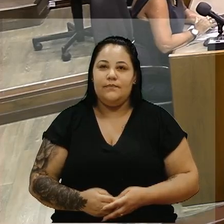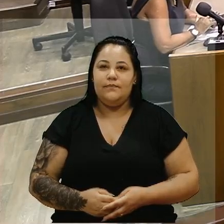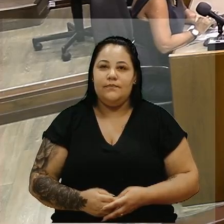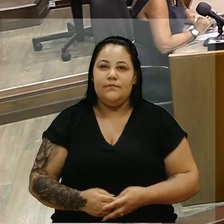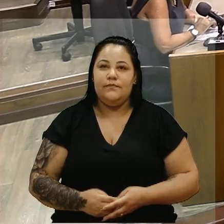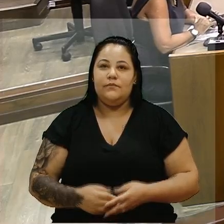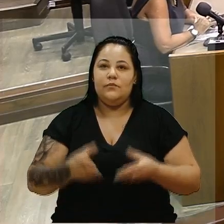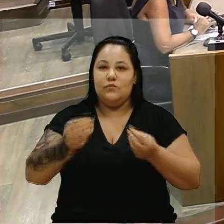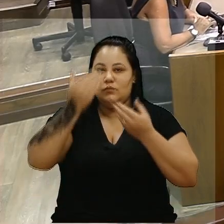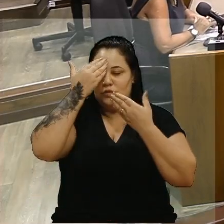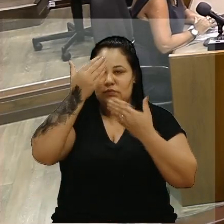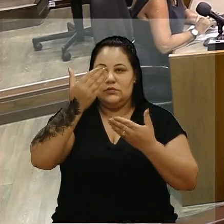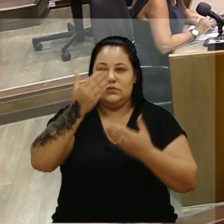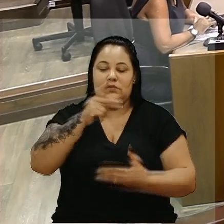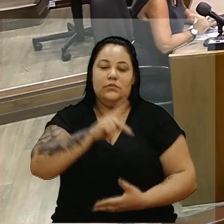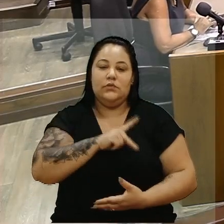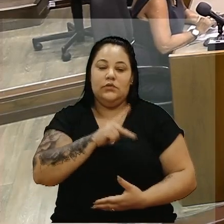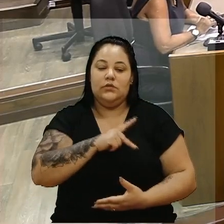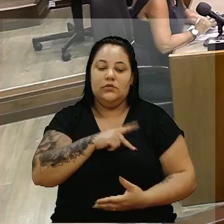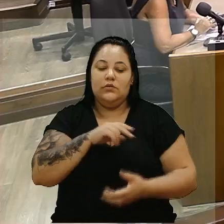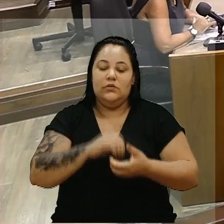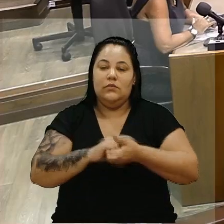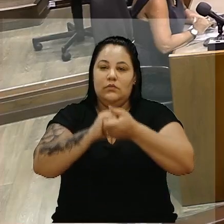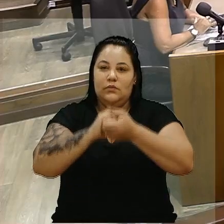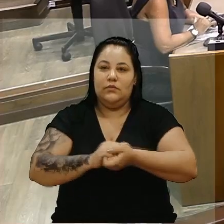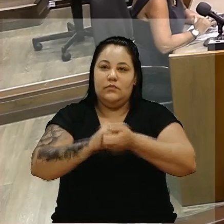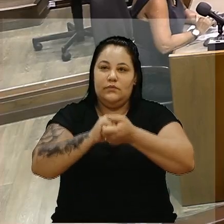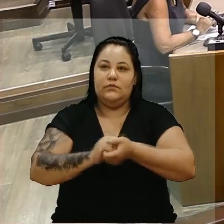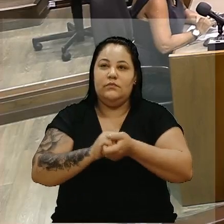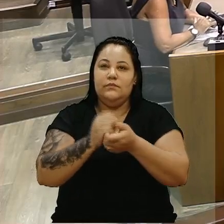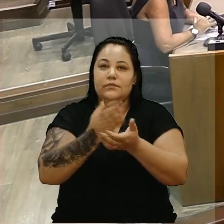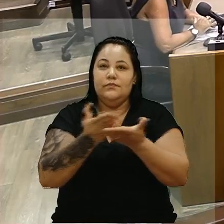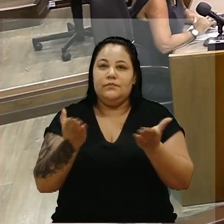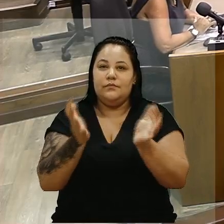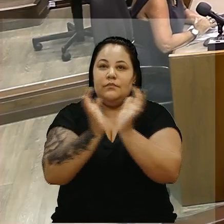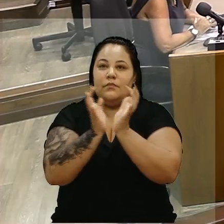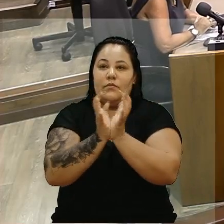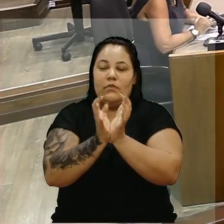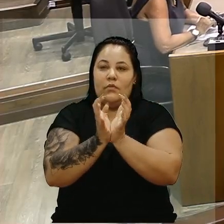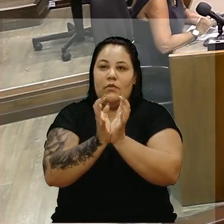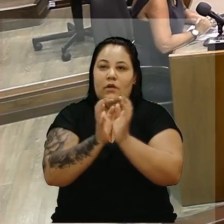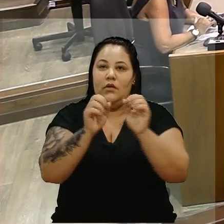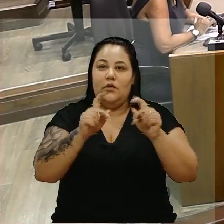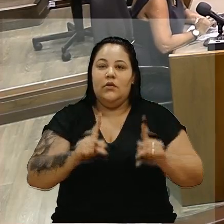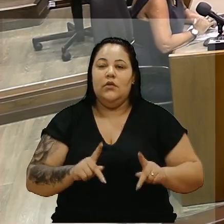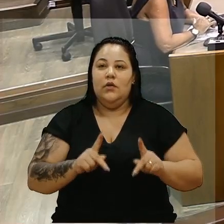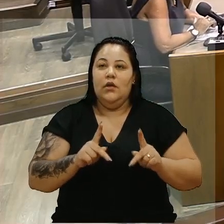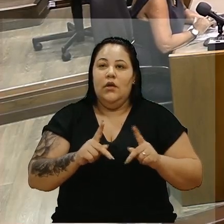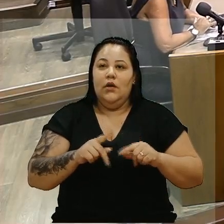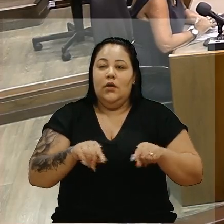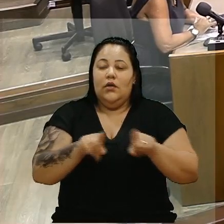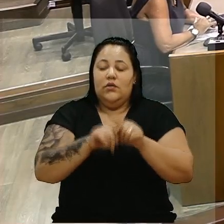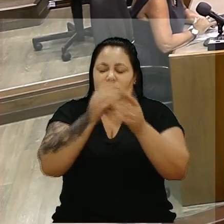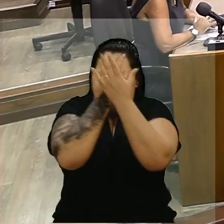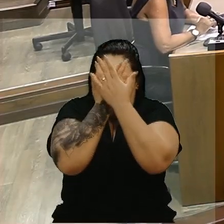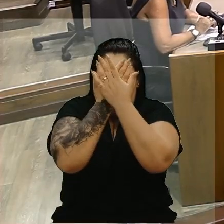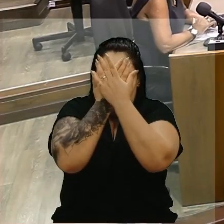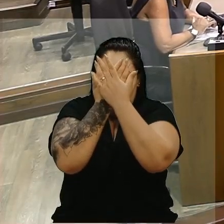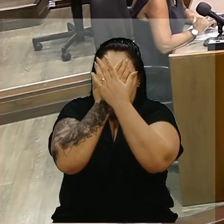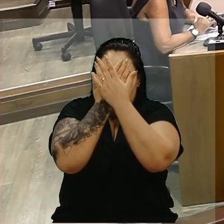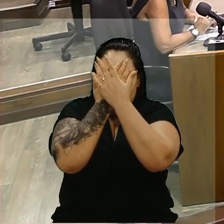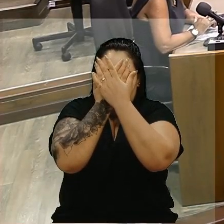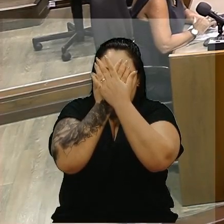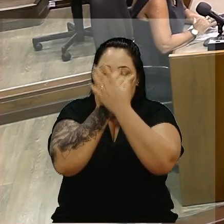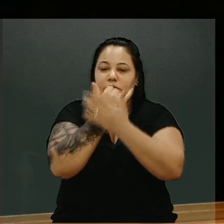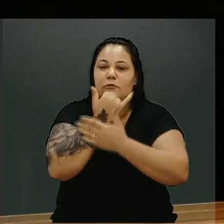Muito obrigado, presidente. Meus cumprimentos ao senhor, meus cumprimentos aos nossos colegas, a quem nos acompanha de casa, dessa plateia também. Meu bom dia a todos. Caxias foi